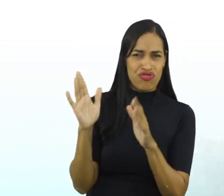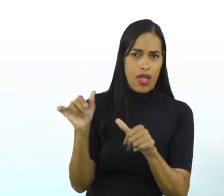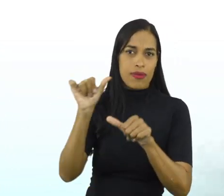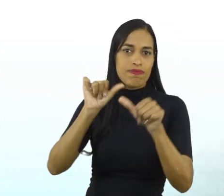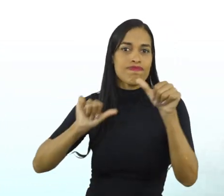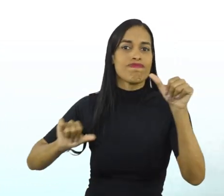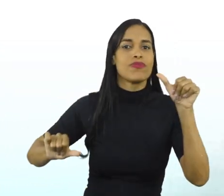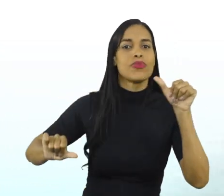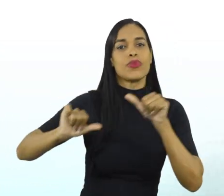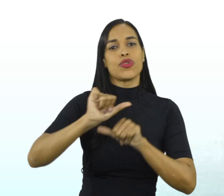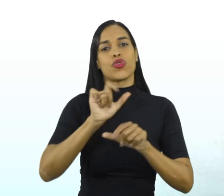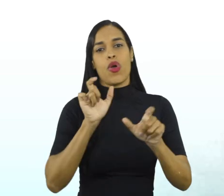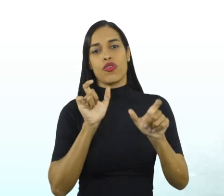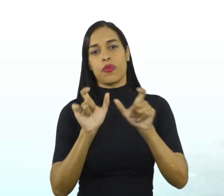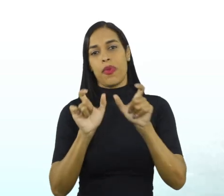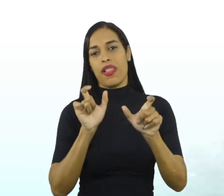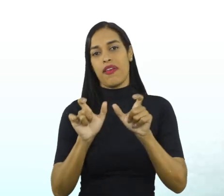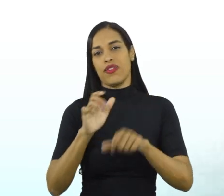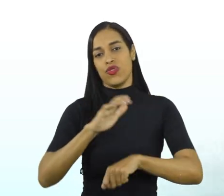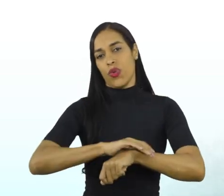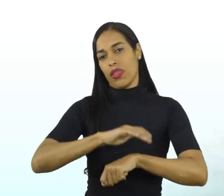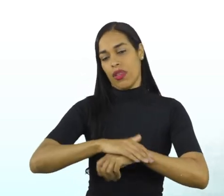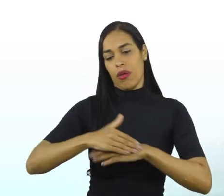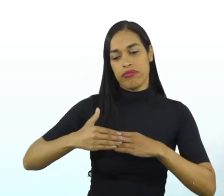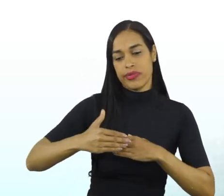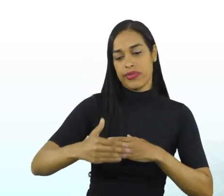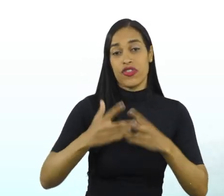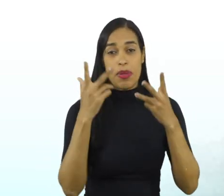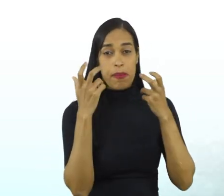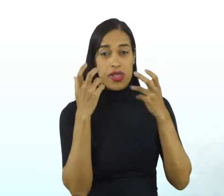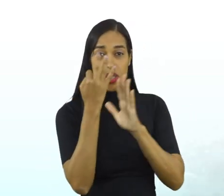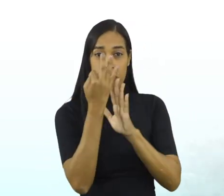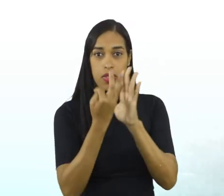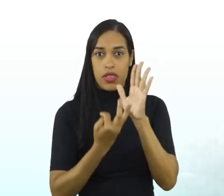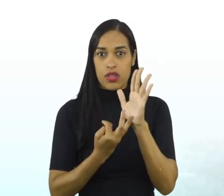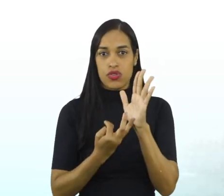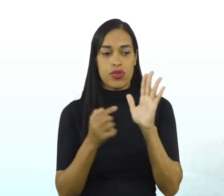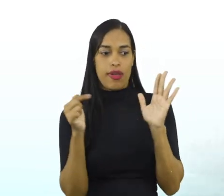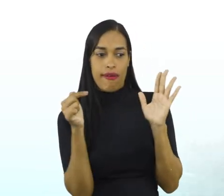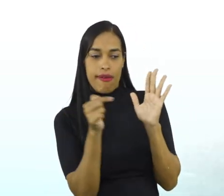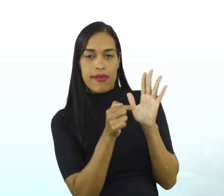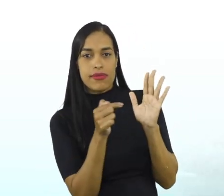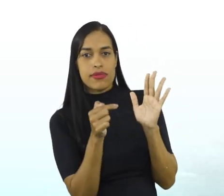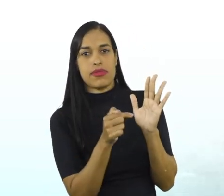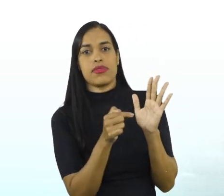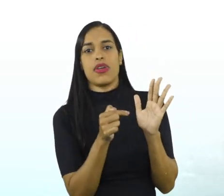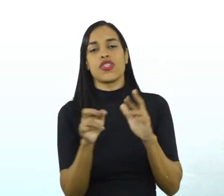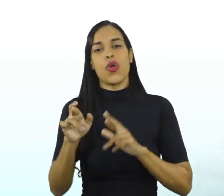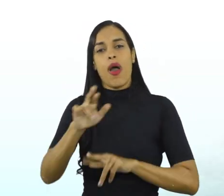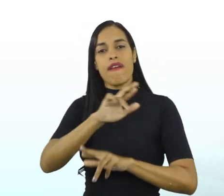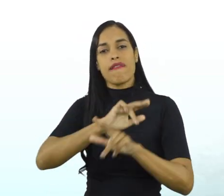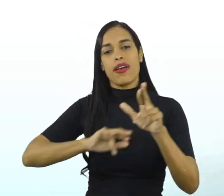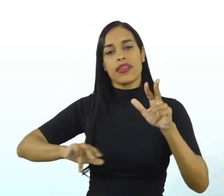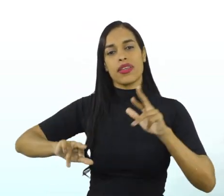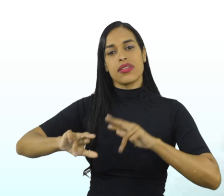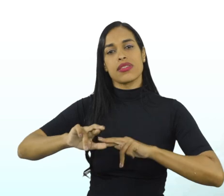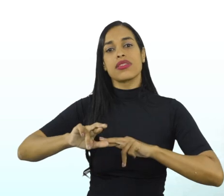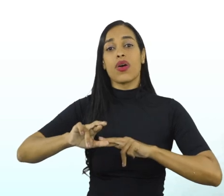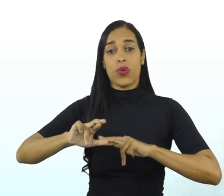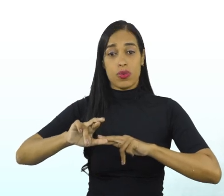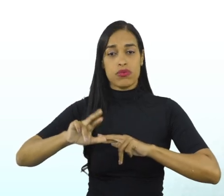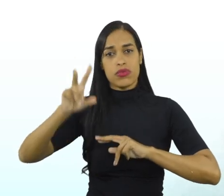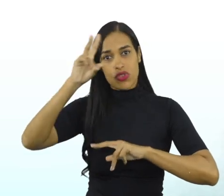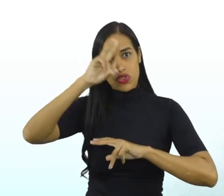sofreram modificações, alterações no decorrer do tempo. Então, se você percebe dentro de um texto uma palavra dessa daí, então isso é uma variação